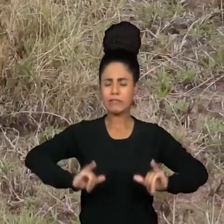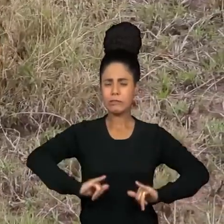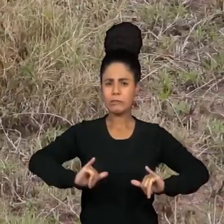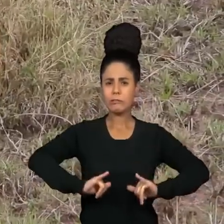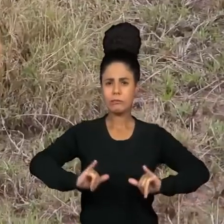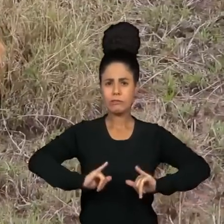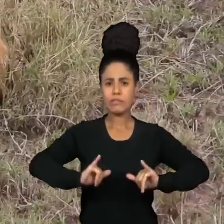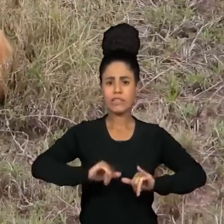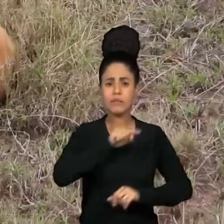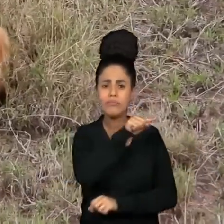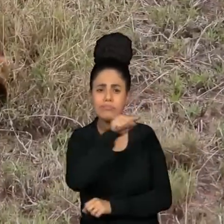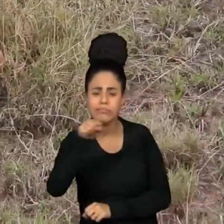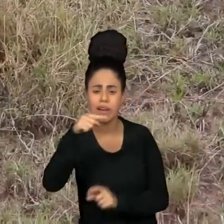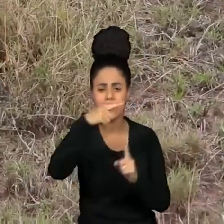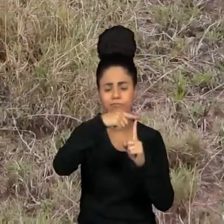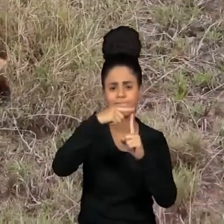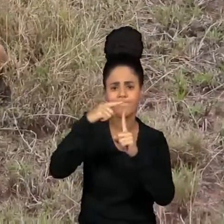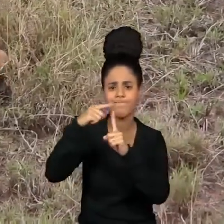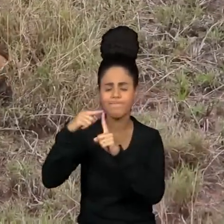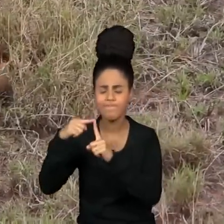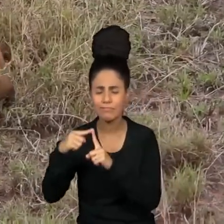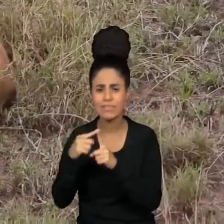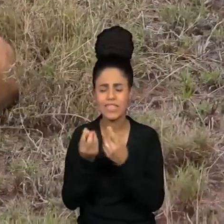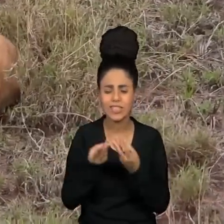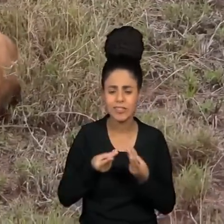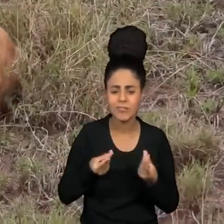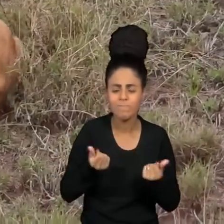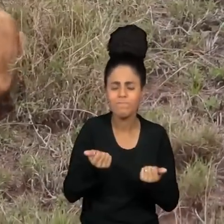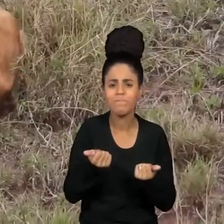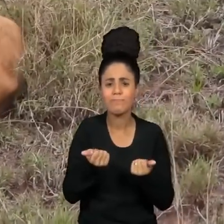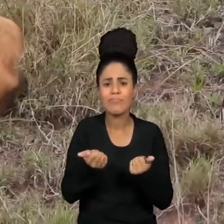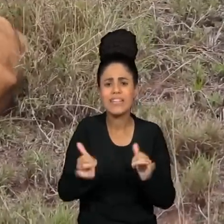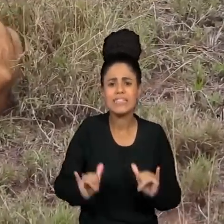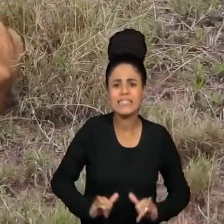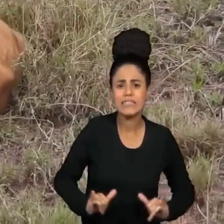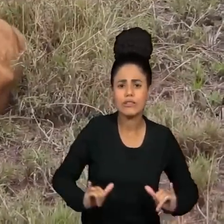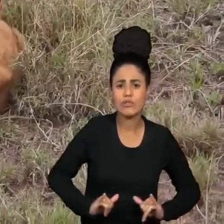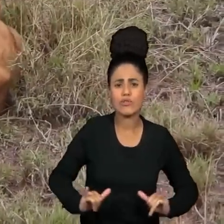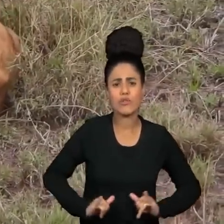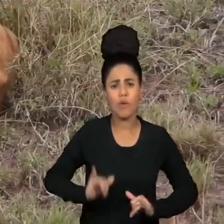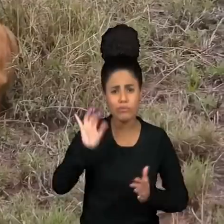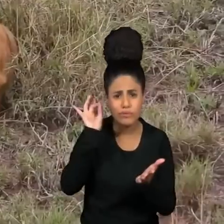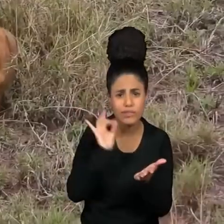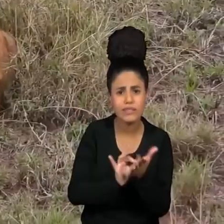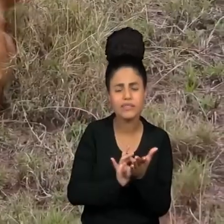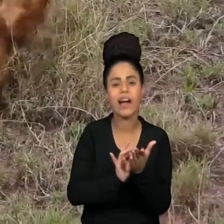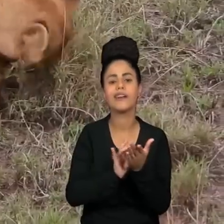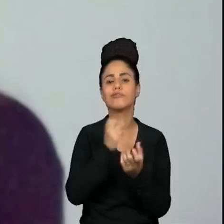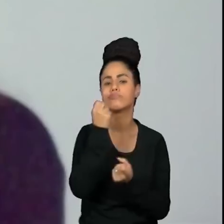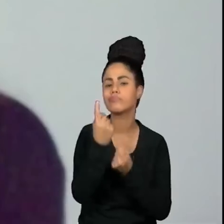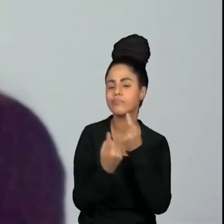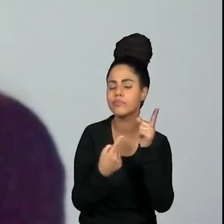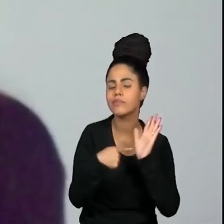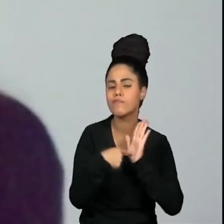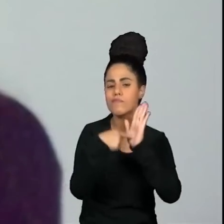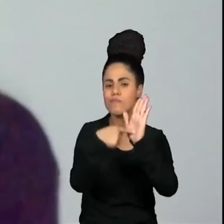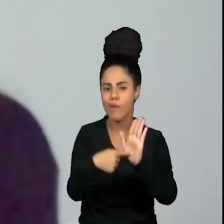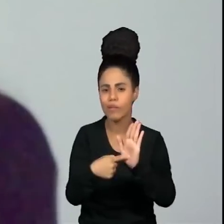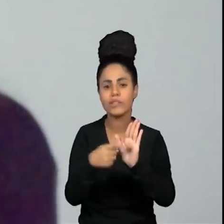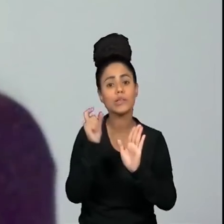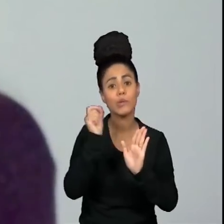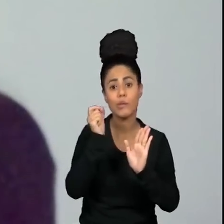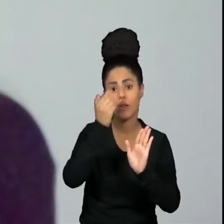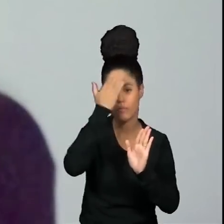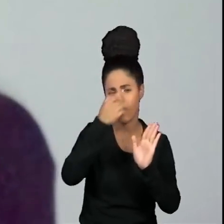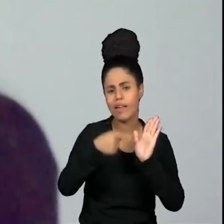elas já estão vulneráveis e já estão sensíveis a pressões subsequentes. Já existem alguns resultados que mostram, por exemplo,